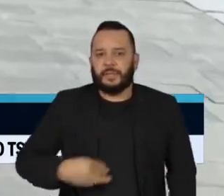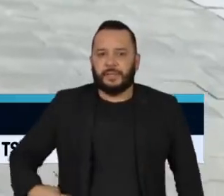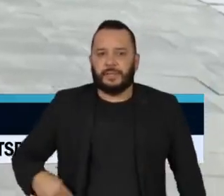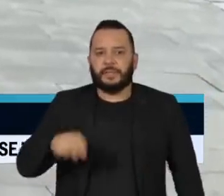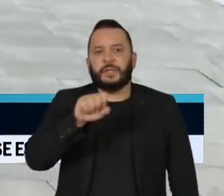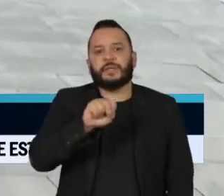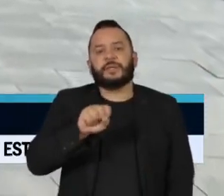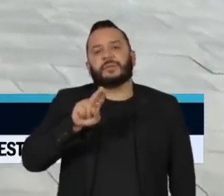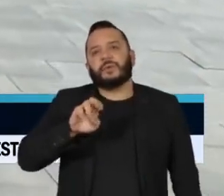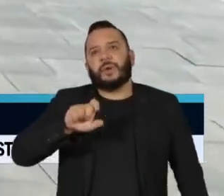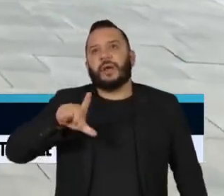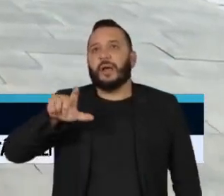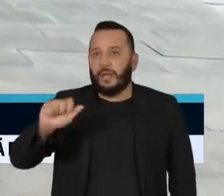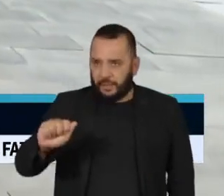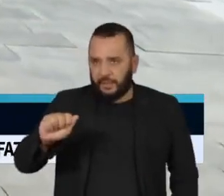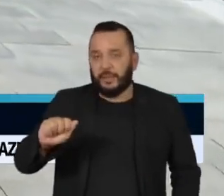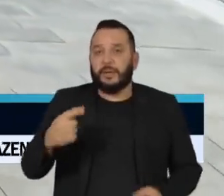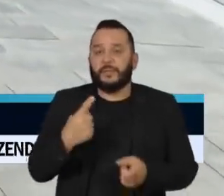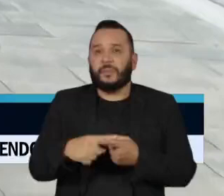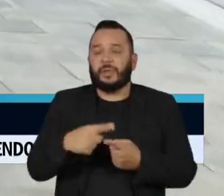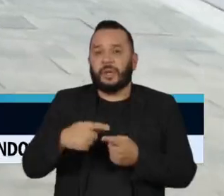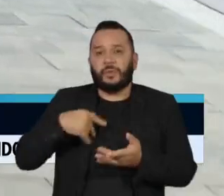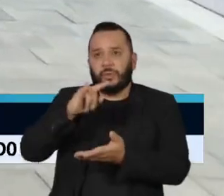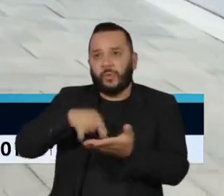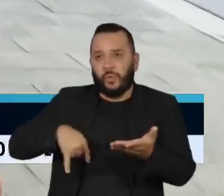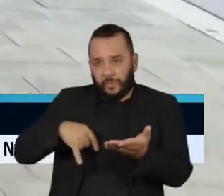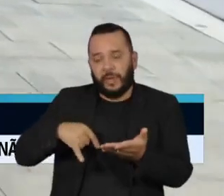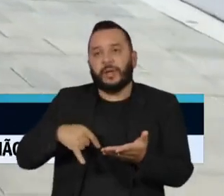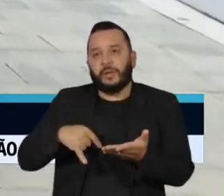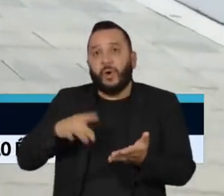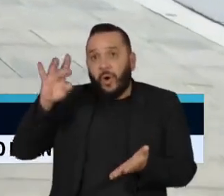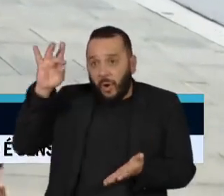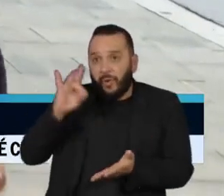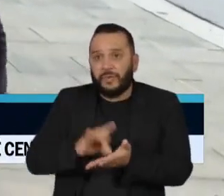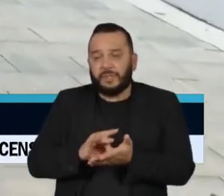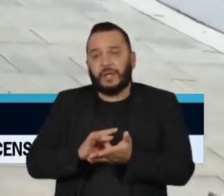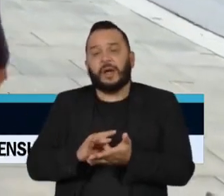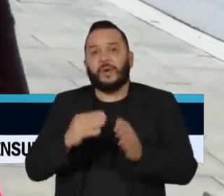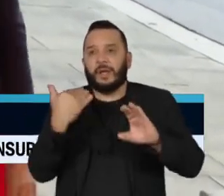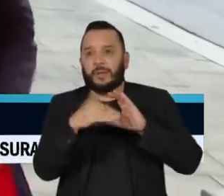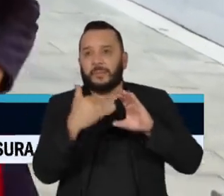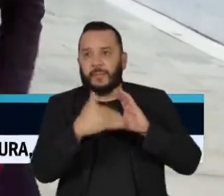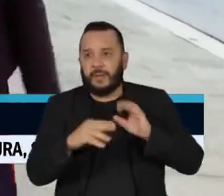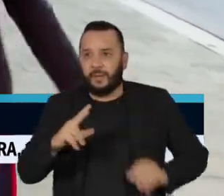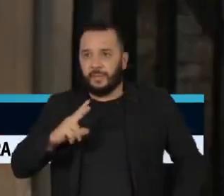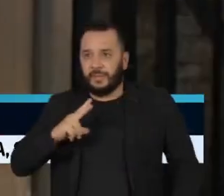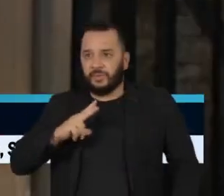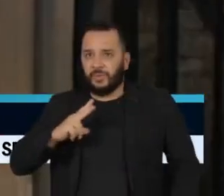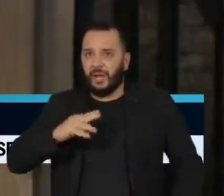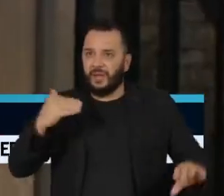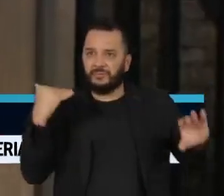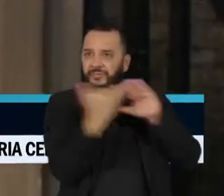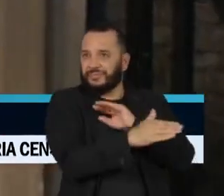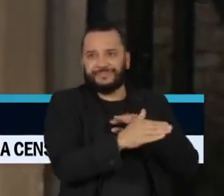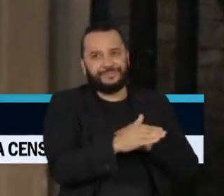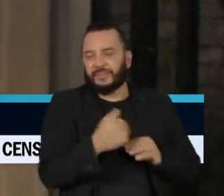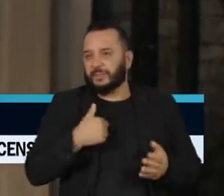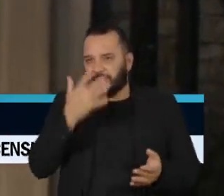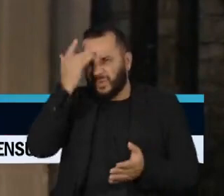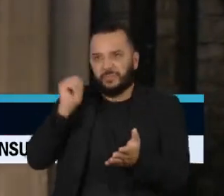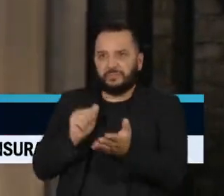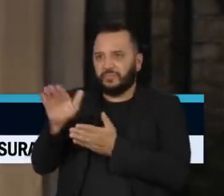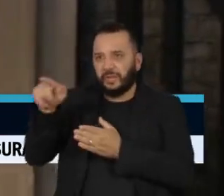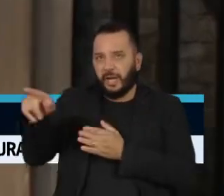ao mandar um documento oficial para um colega usando um e-mail pessoal. Ao deixar o cargo, saiu atirando. Disse que o governo